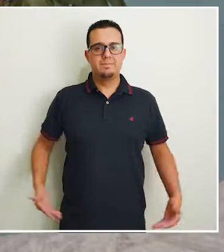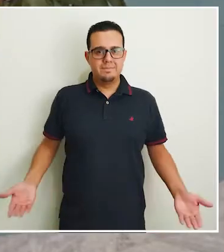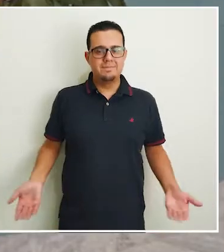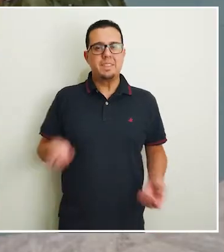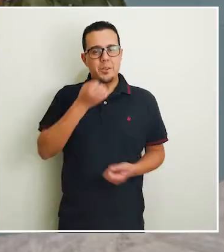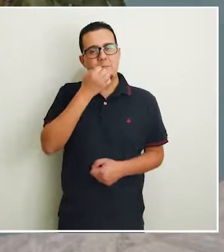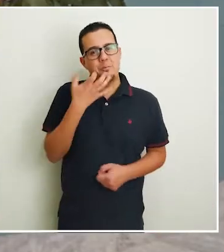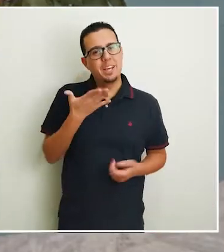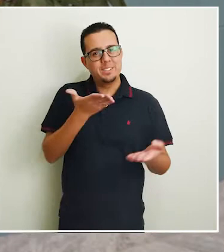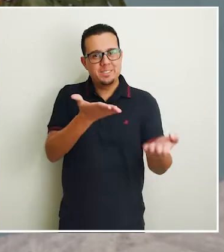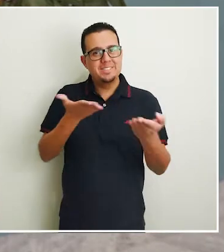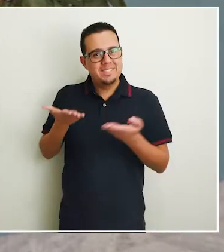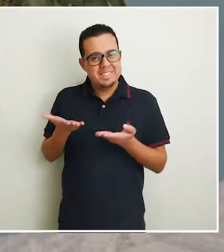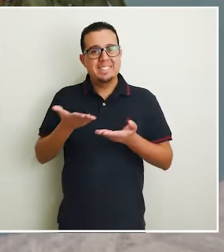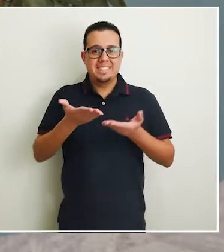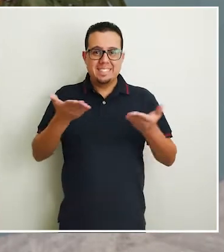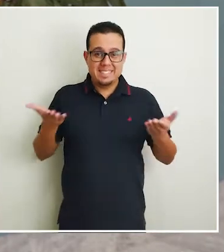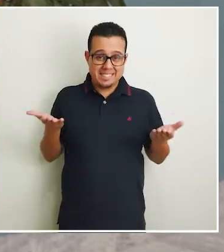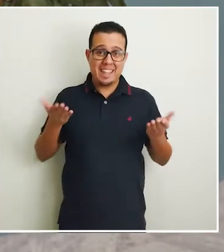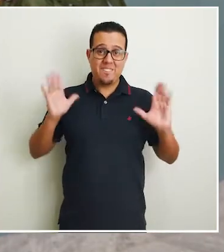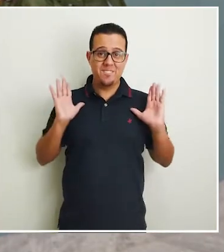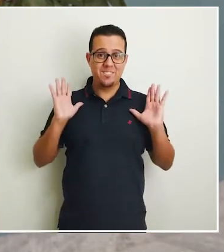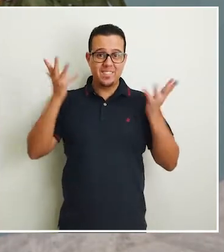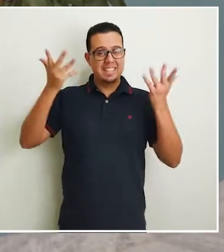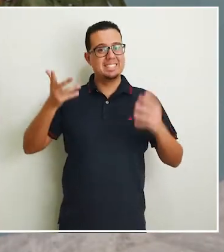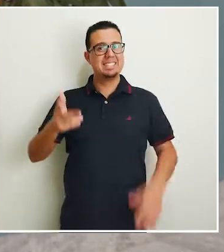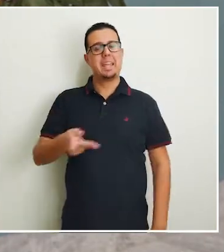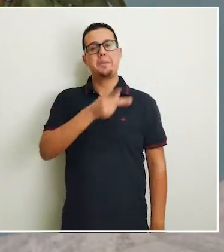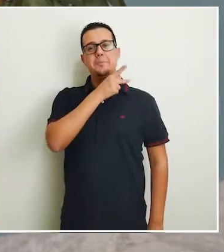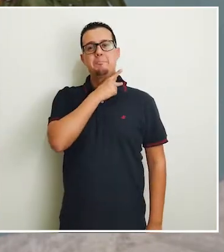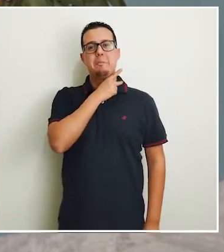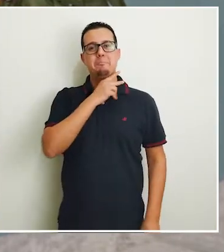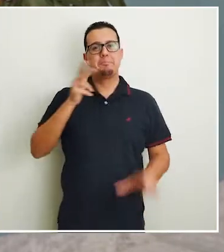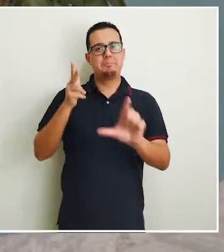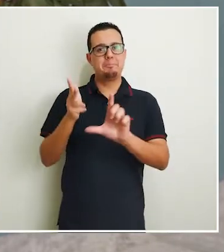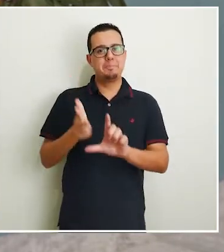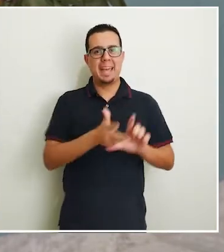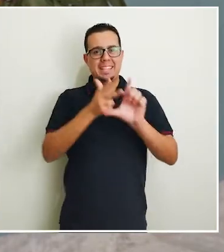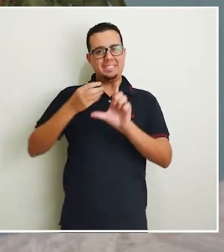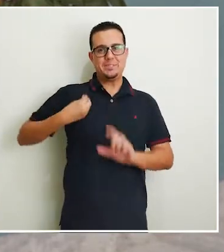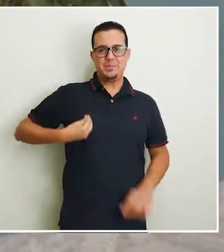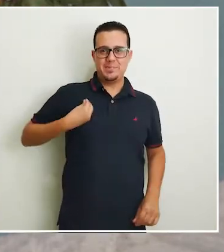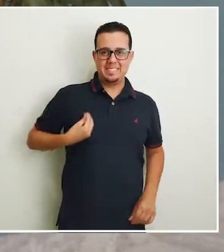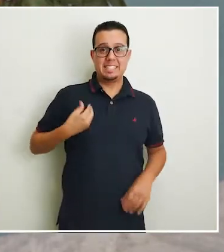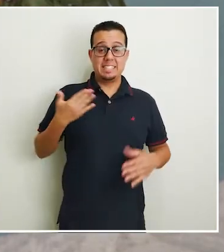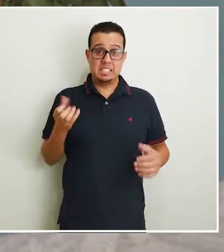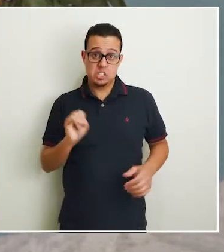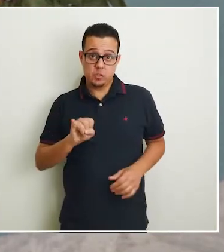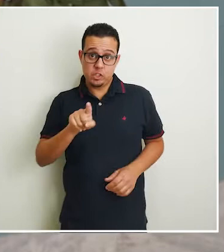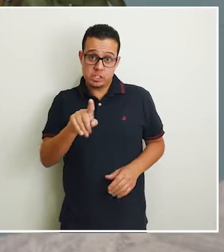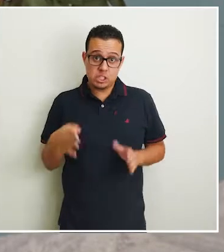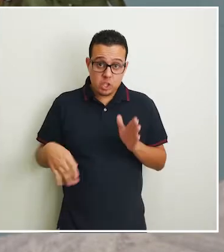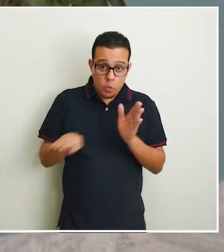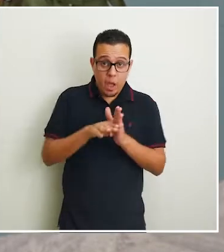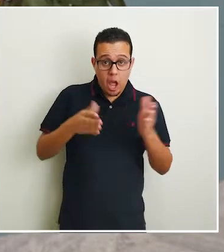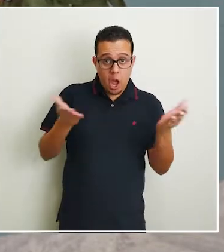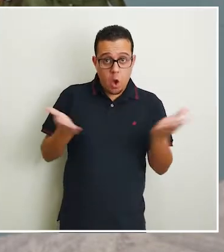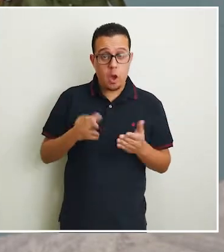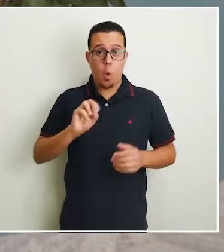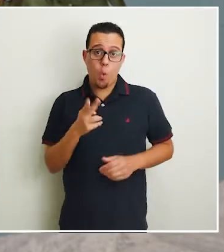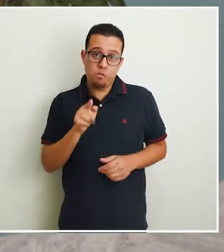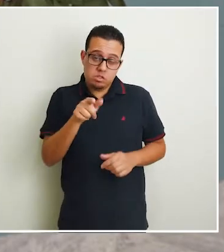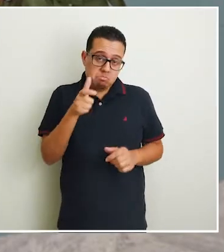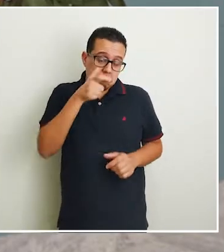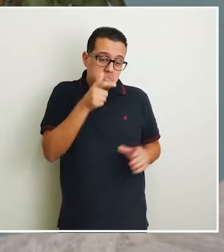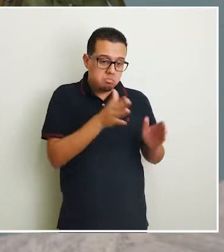Sejam muito bem-vindos ao Festival IPB Live. Se você chegou por agora ou se nos acompanha já há algum tempo,